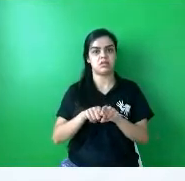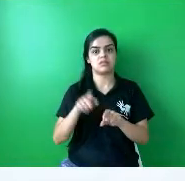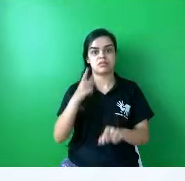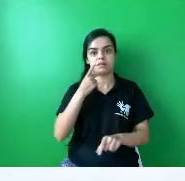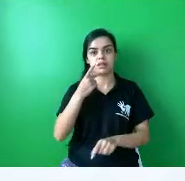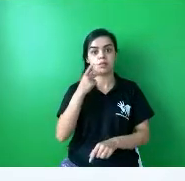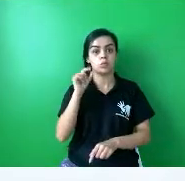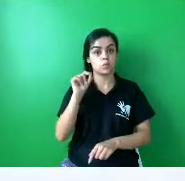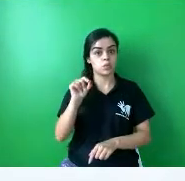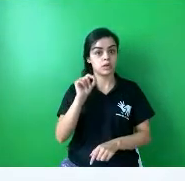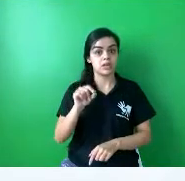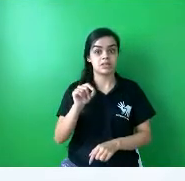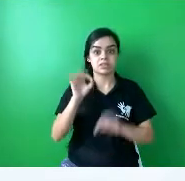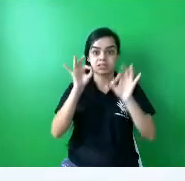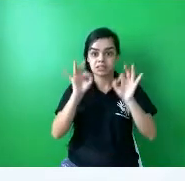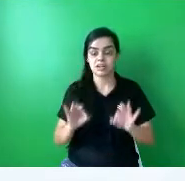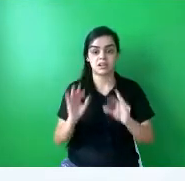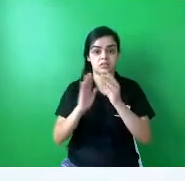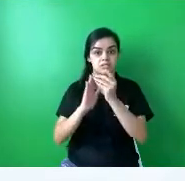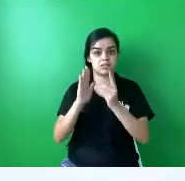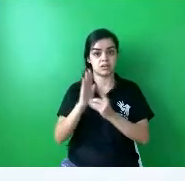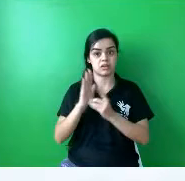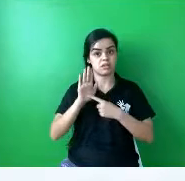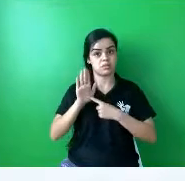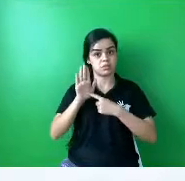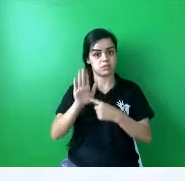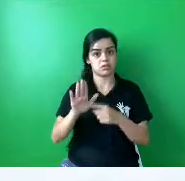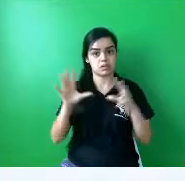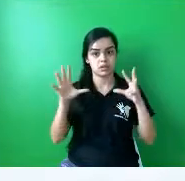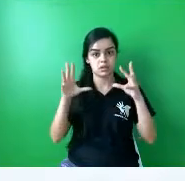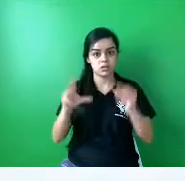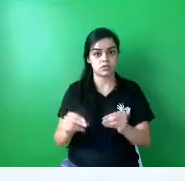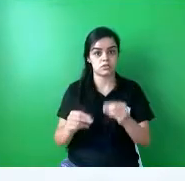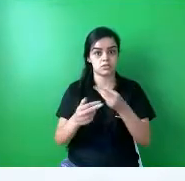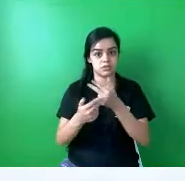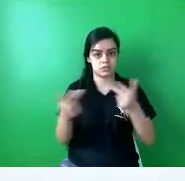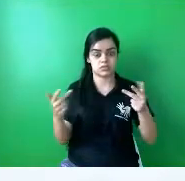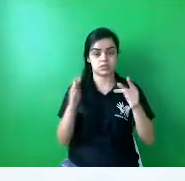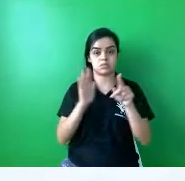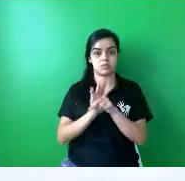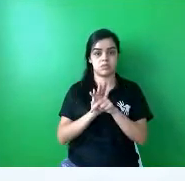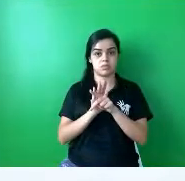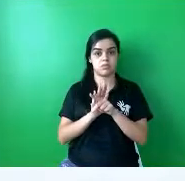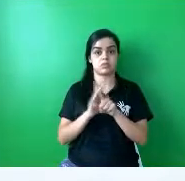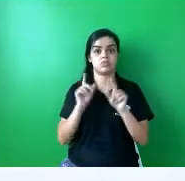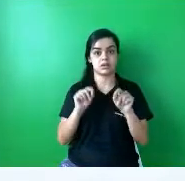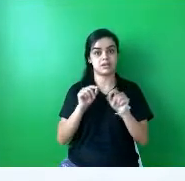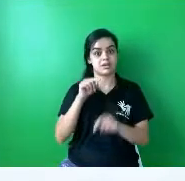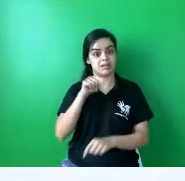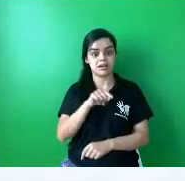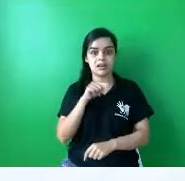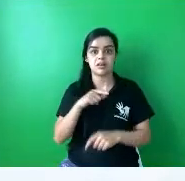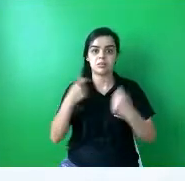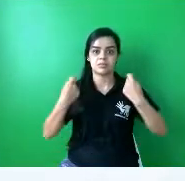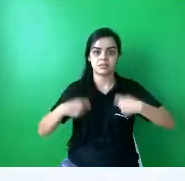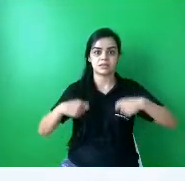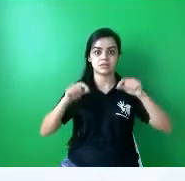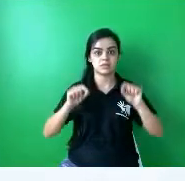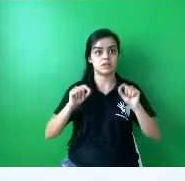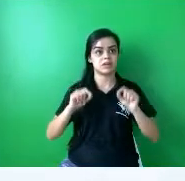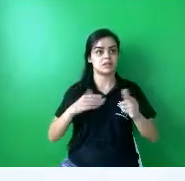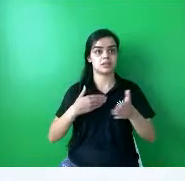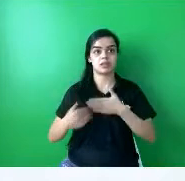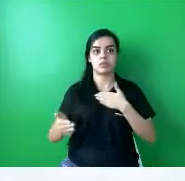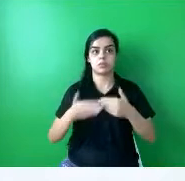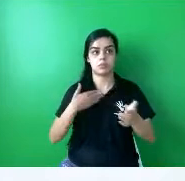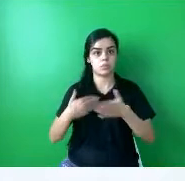ter que dar ciência plena, e o decreto determina isso, de todas as condições do decreto, de que ele tem que utilizar, independente de eu